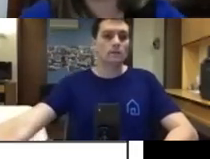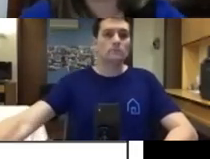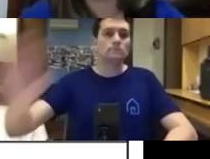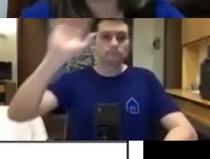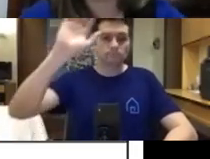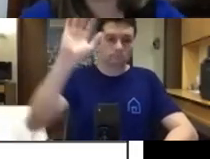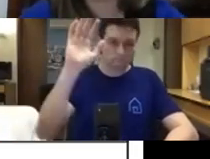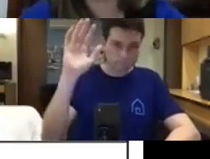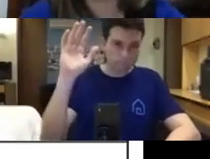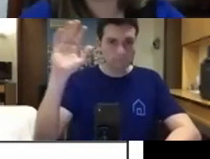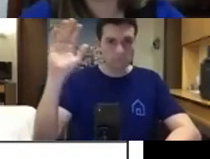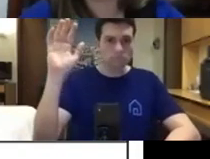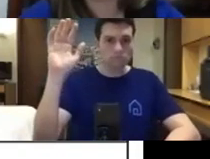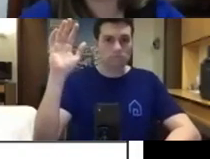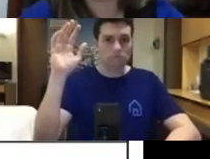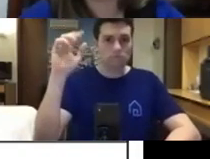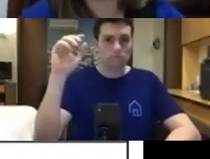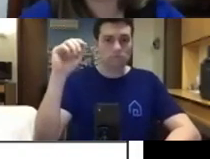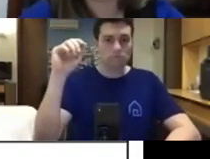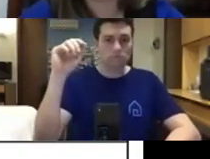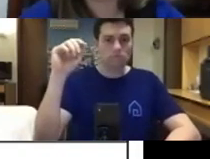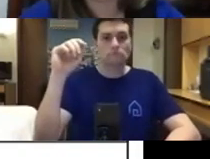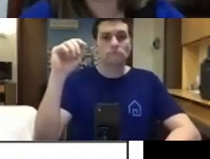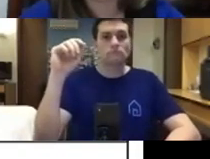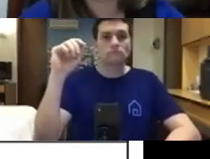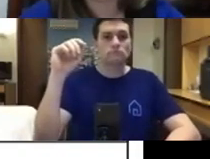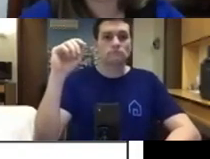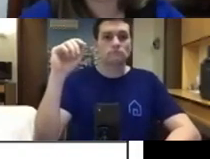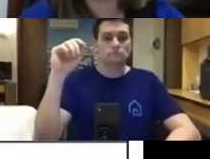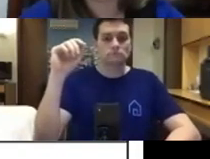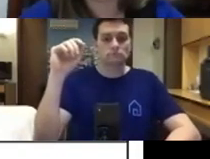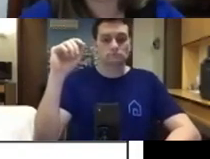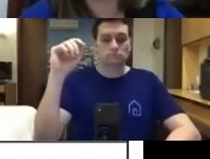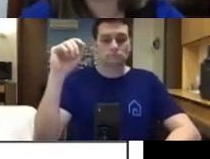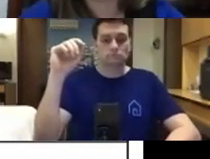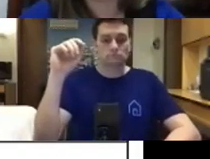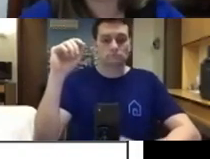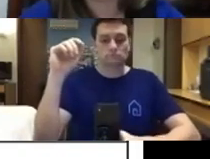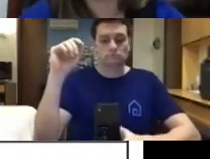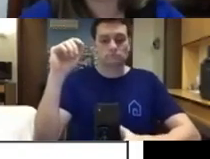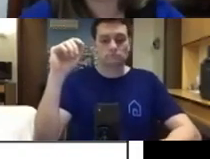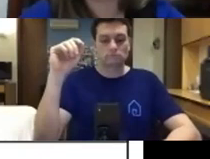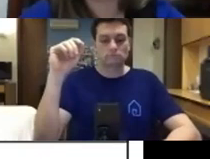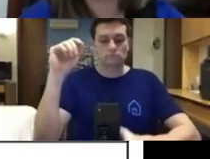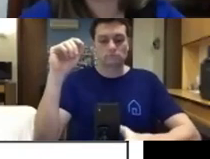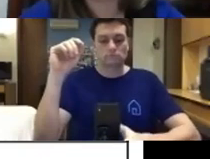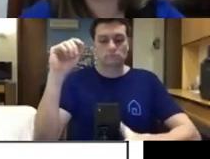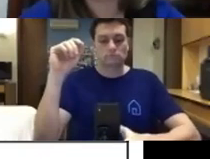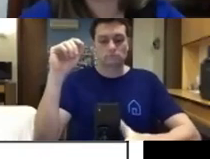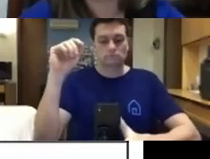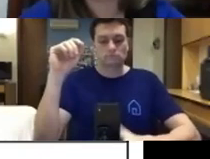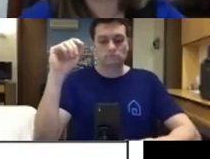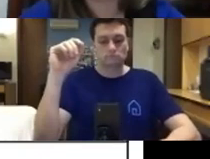um pós-incêndio, se alguém fizer uma análise pós-incêndio, pode seguir essas curvas, sabendo, se souber qual